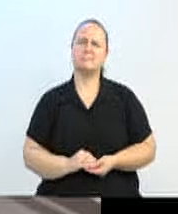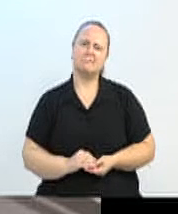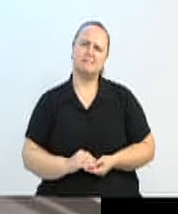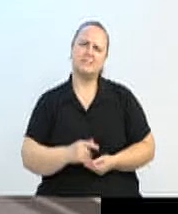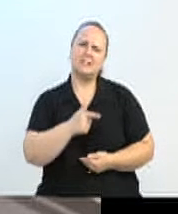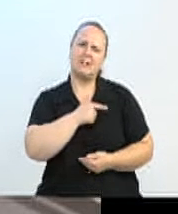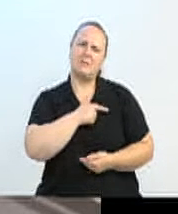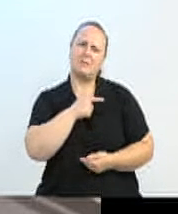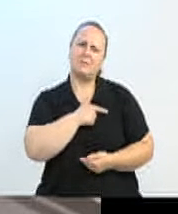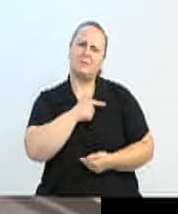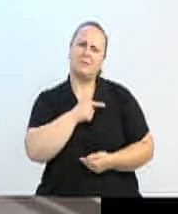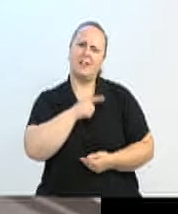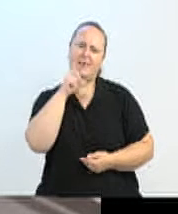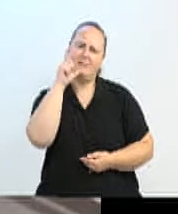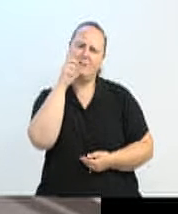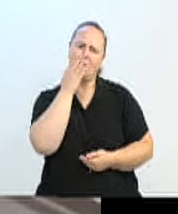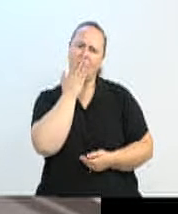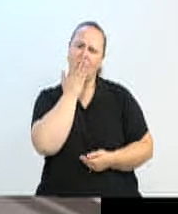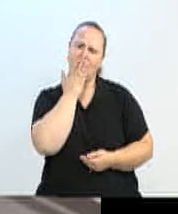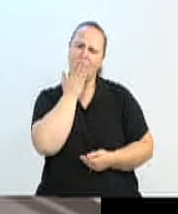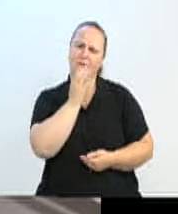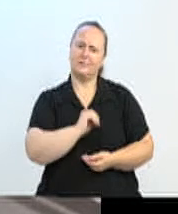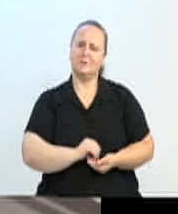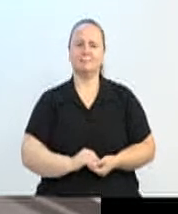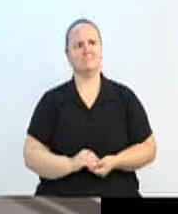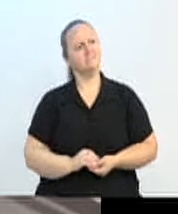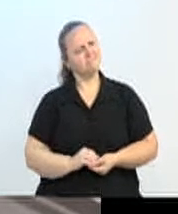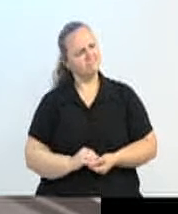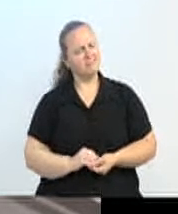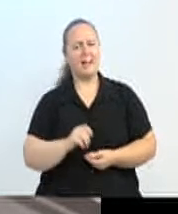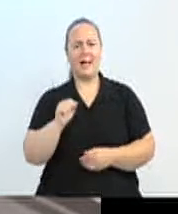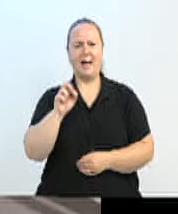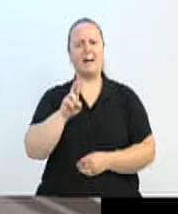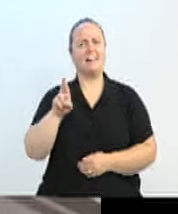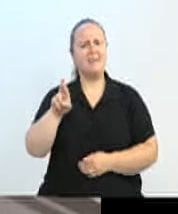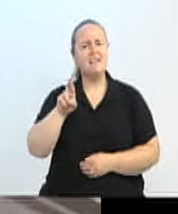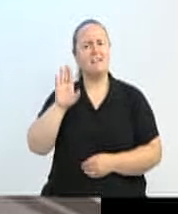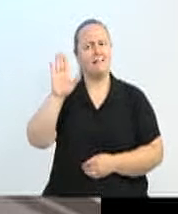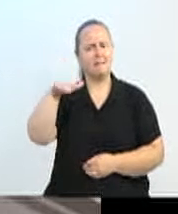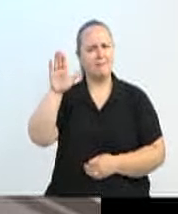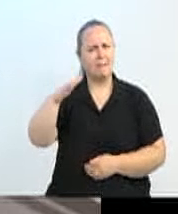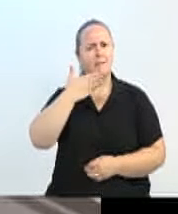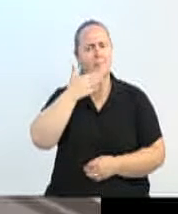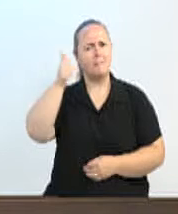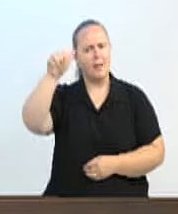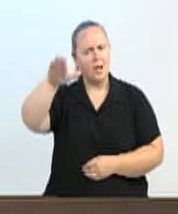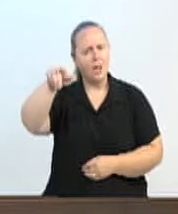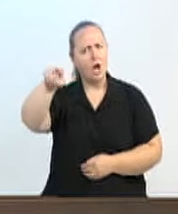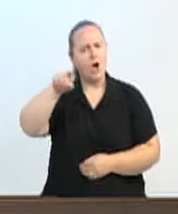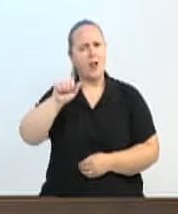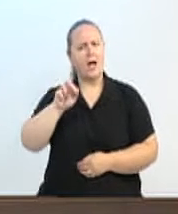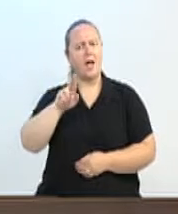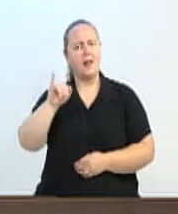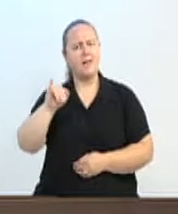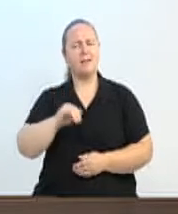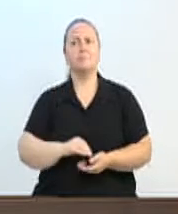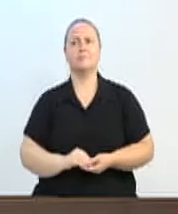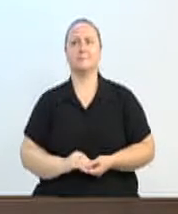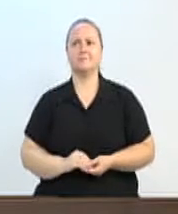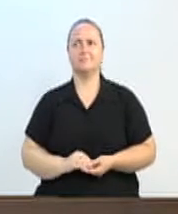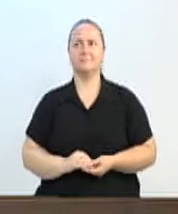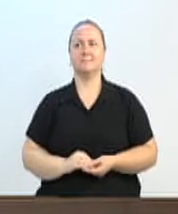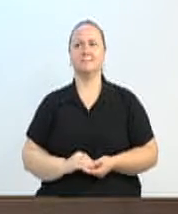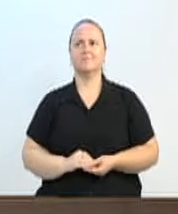feia nessa foto hein E aí dá uma melhorada E olha que essa foto não foi